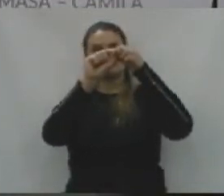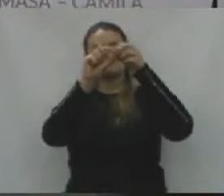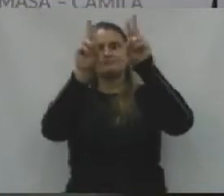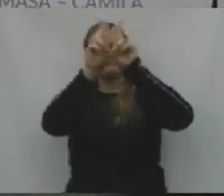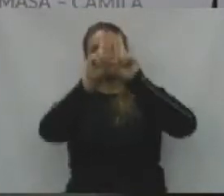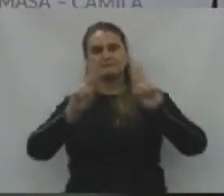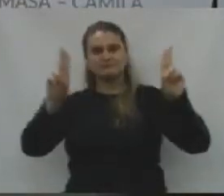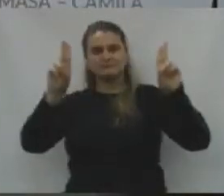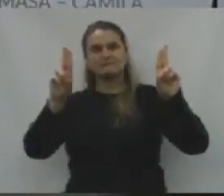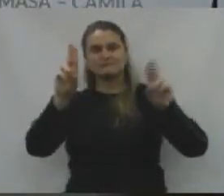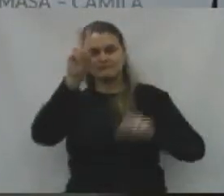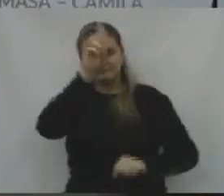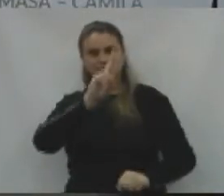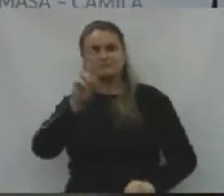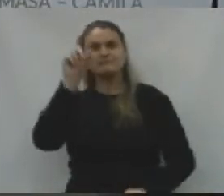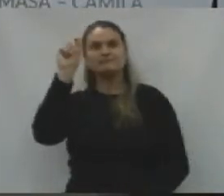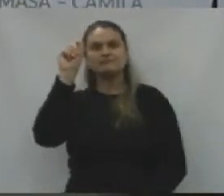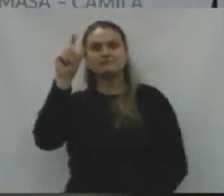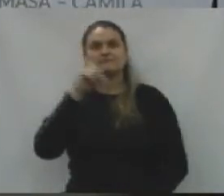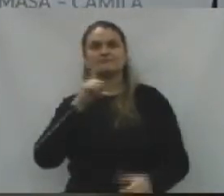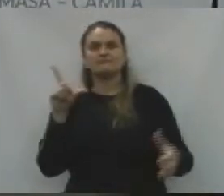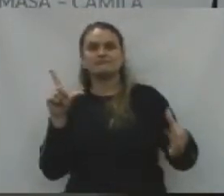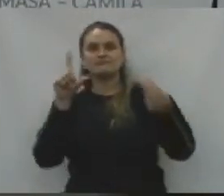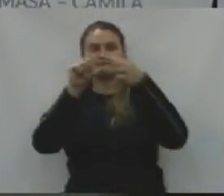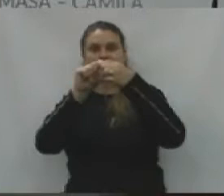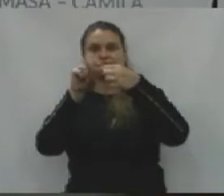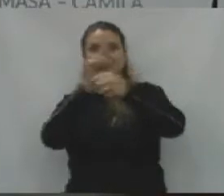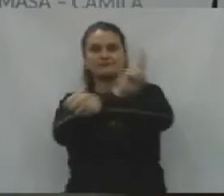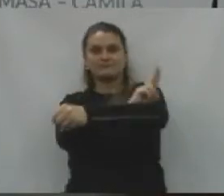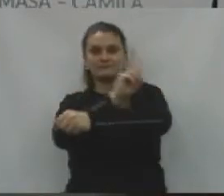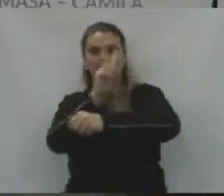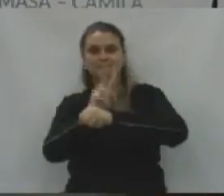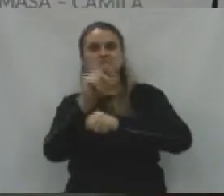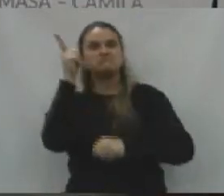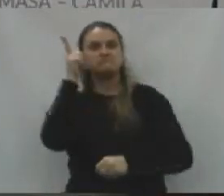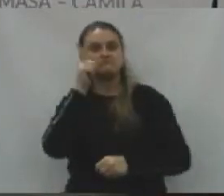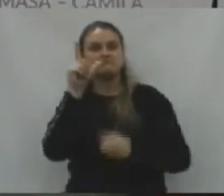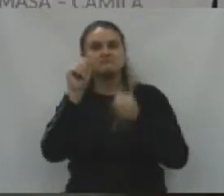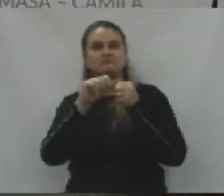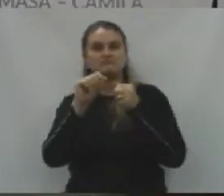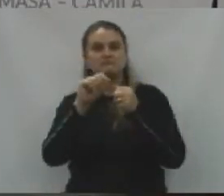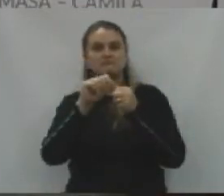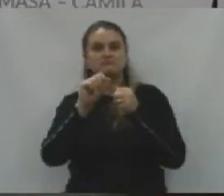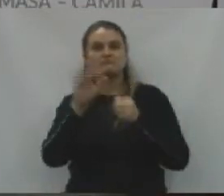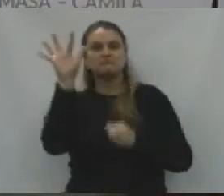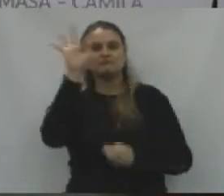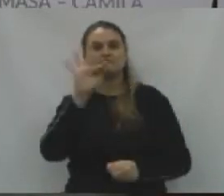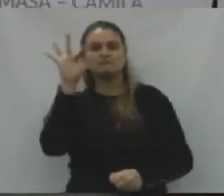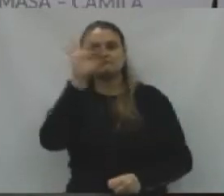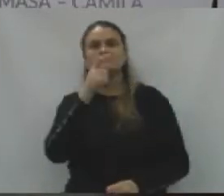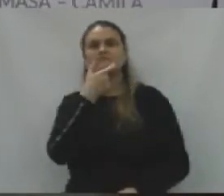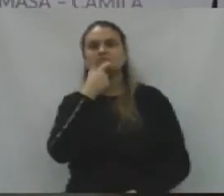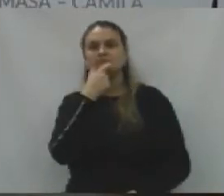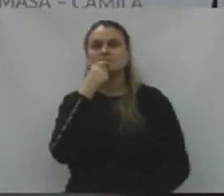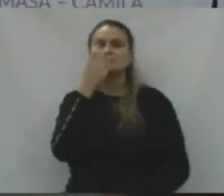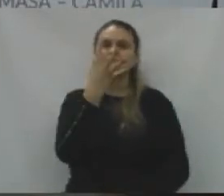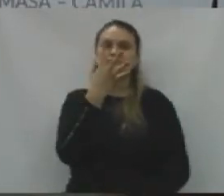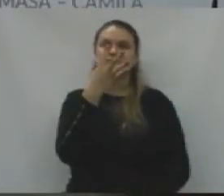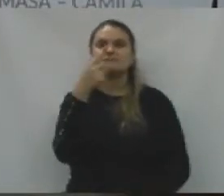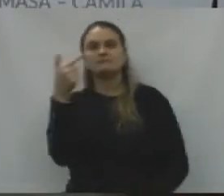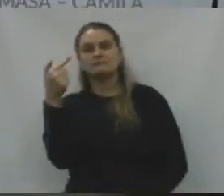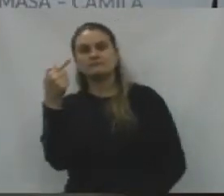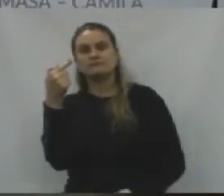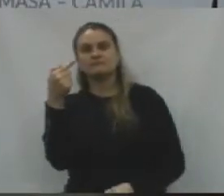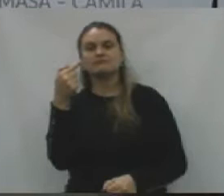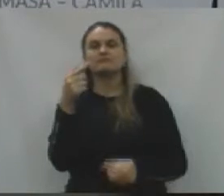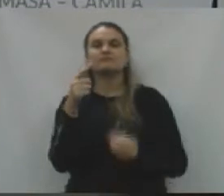a universidade em que quem estiver no vínculo com a Uniuv consegue cursar o inglês lá na Califórnia, de 4 a 7